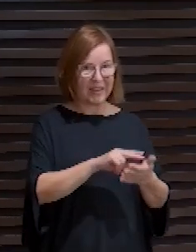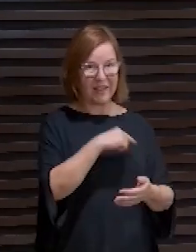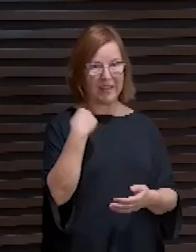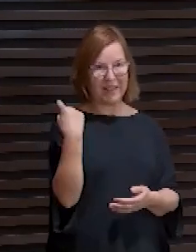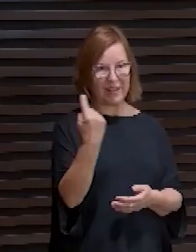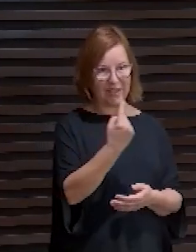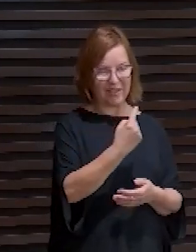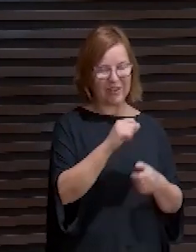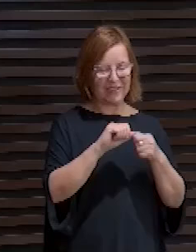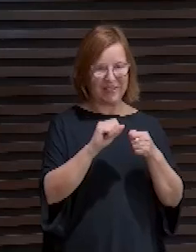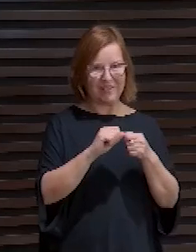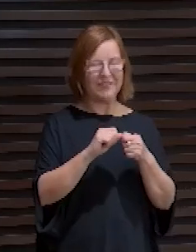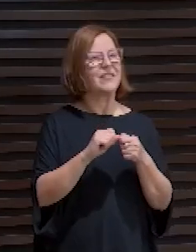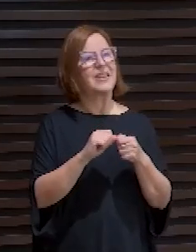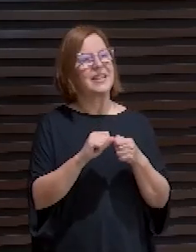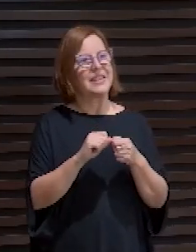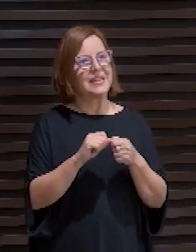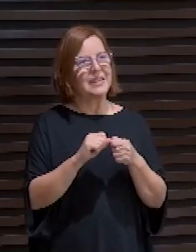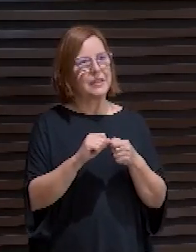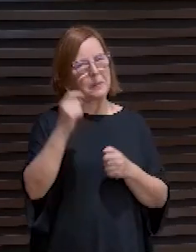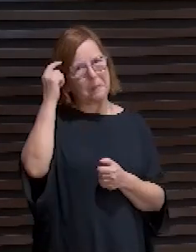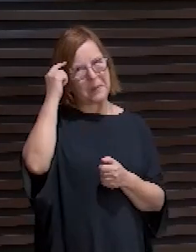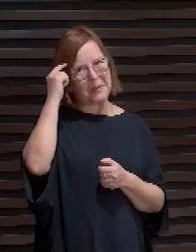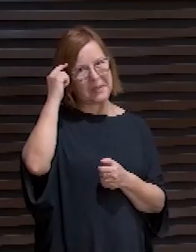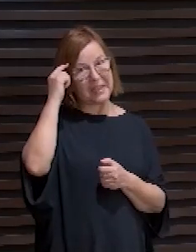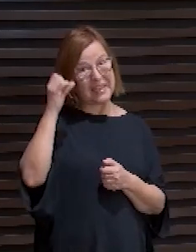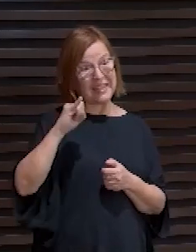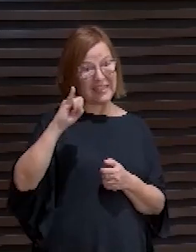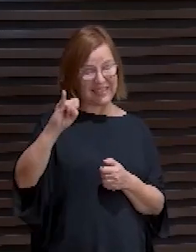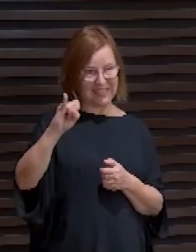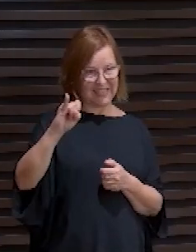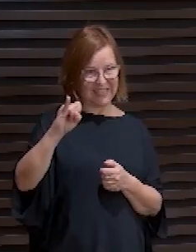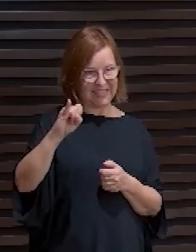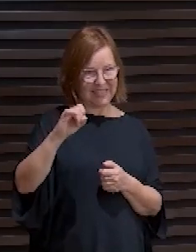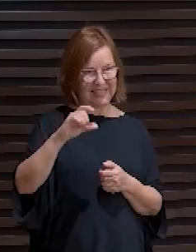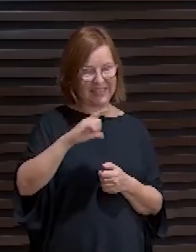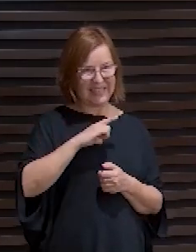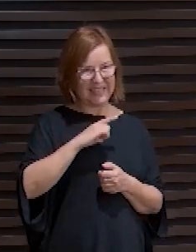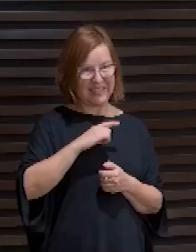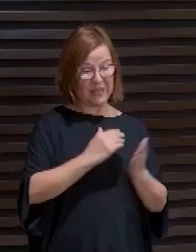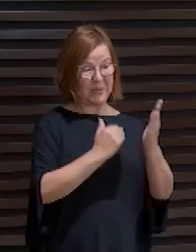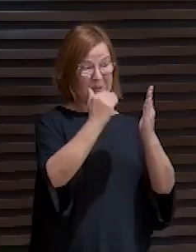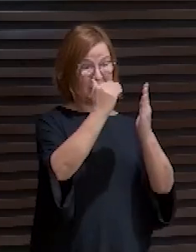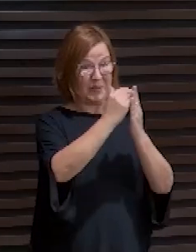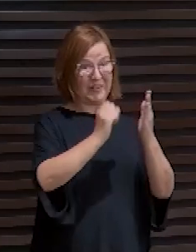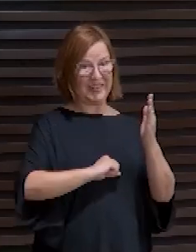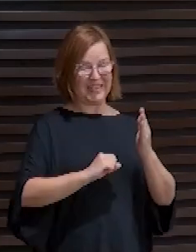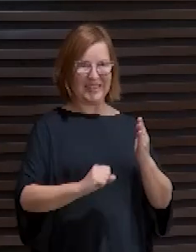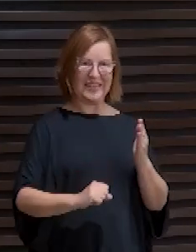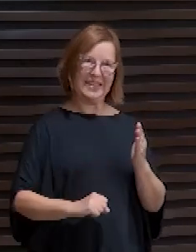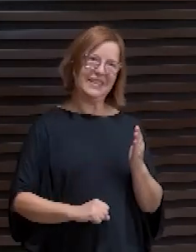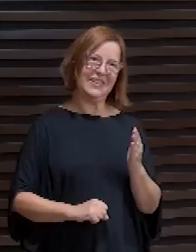que se eles têm um sumo sacerdote sem nenhuma restrição temporal,